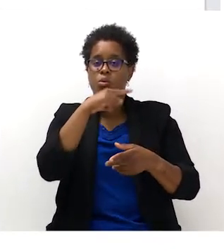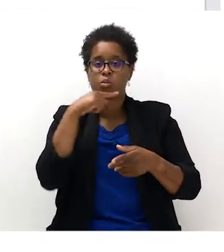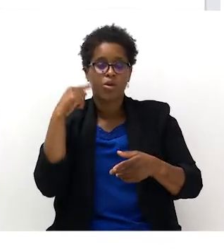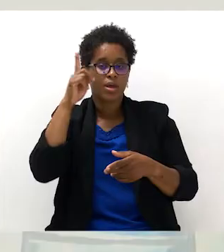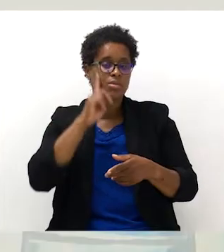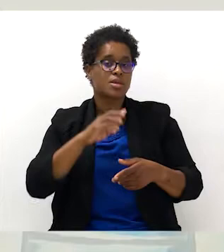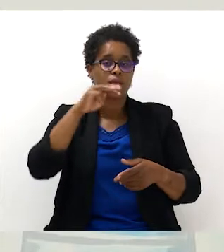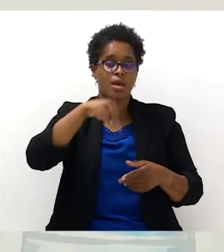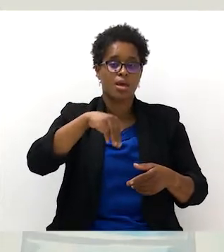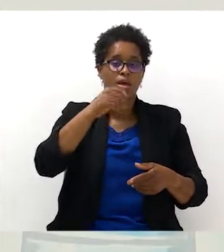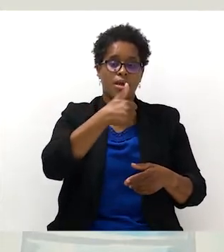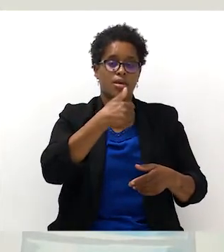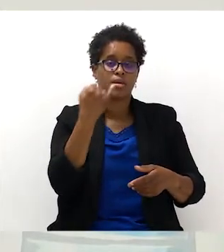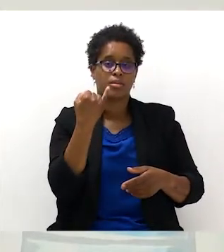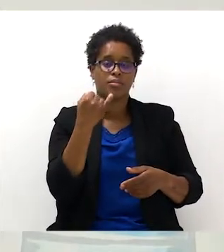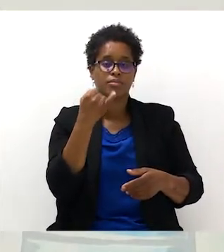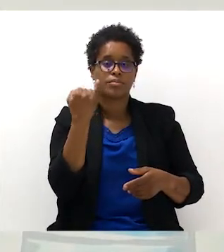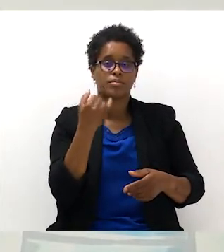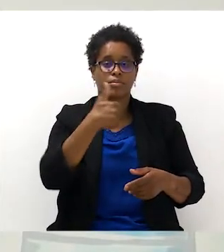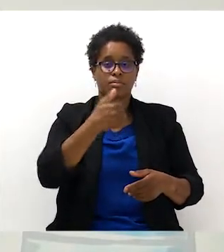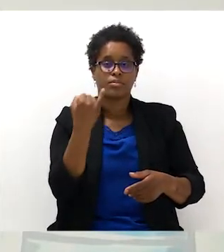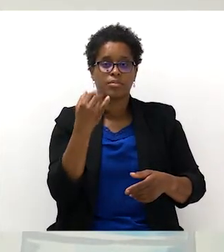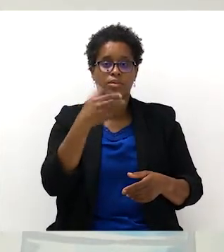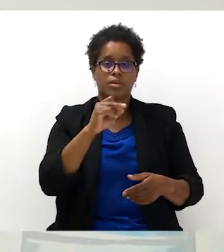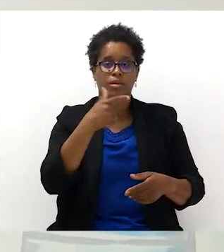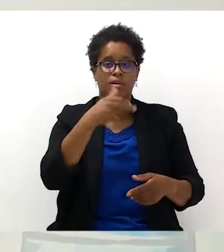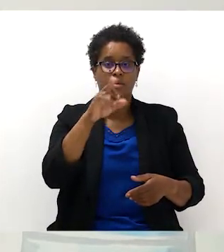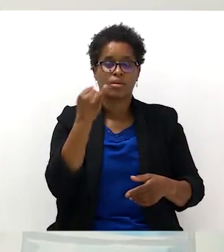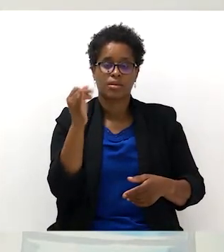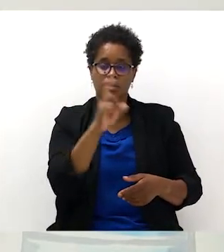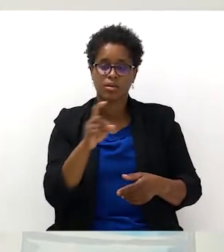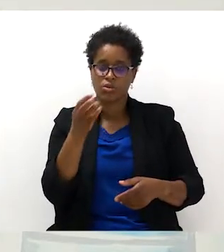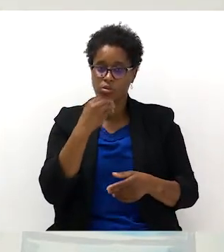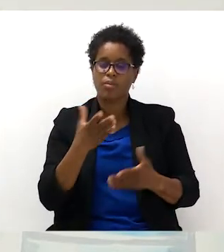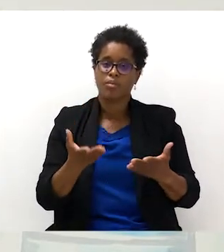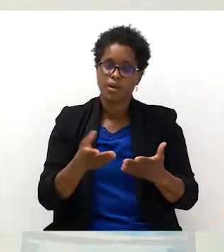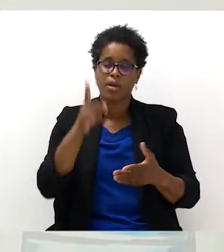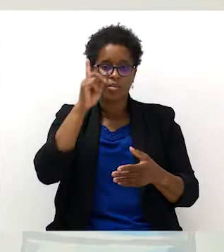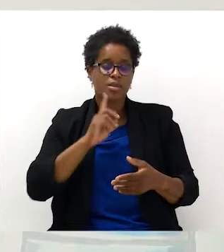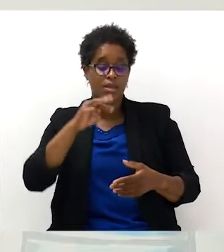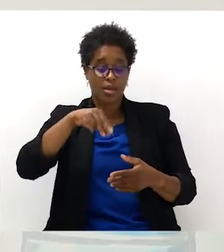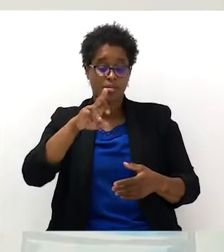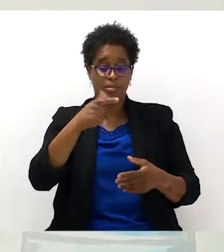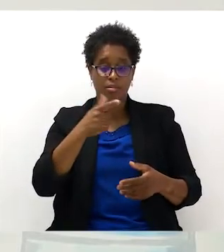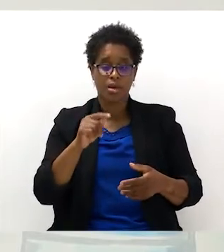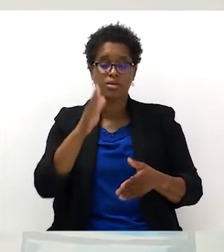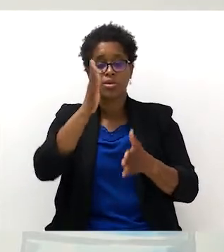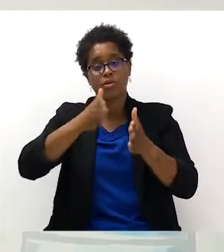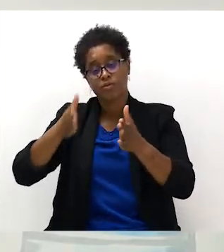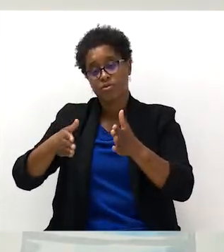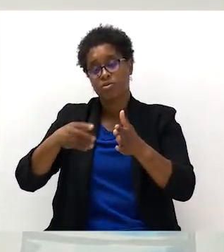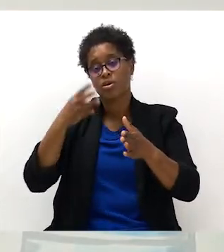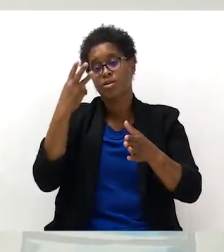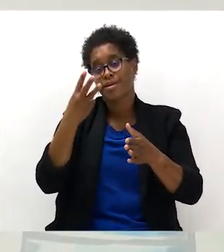comeu. Bem, a Marta dividiu o bolo em quantas partes? Em 3 partes. Muito